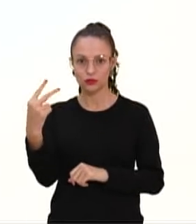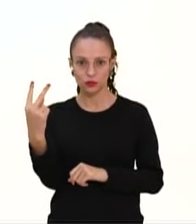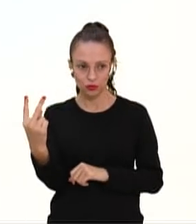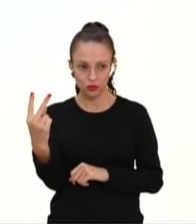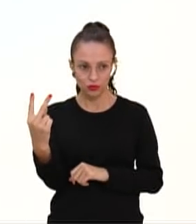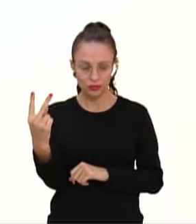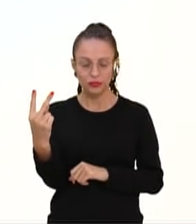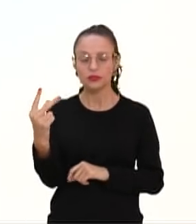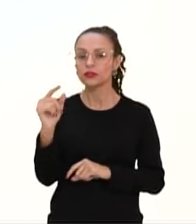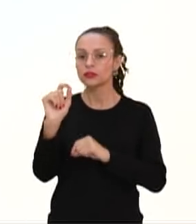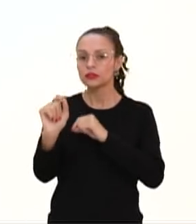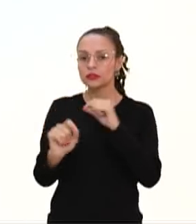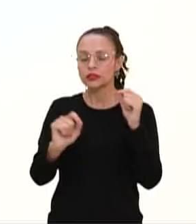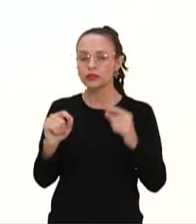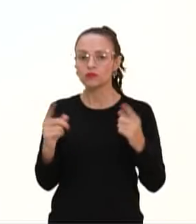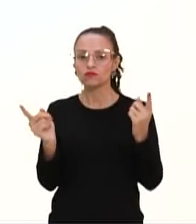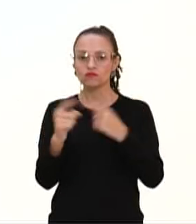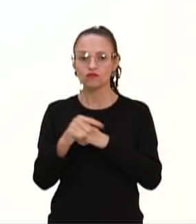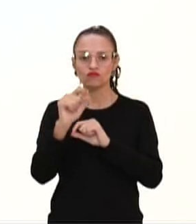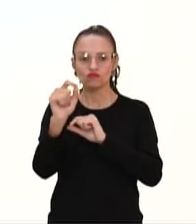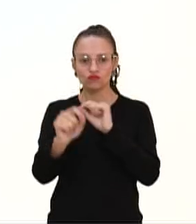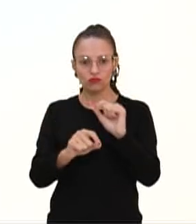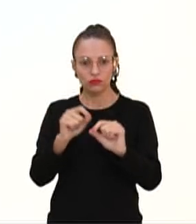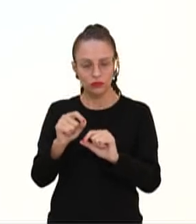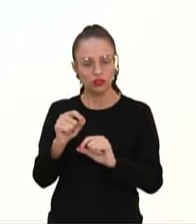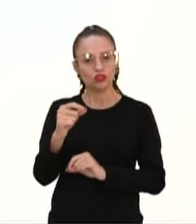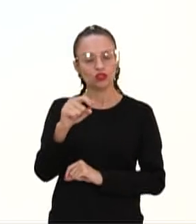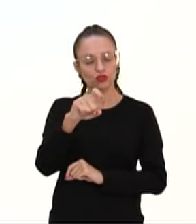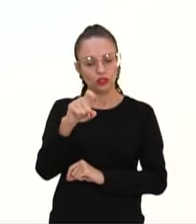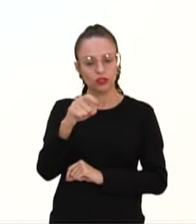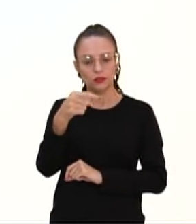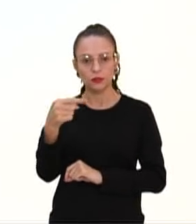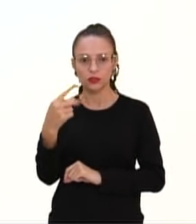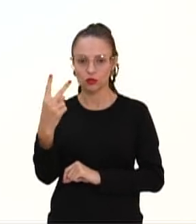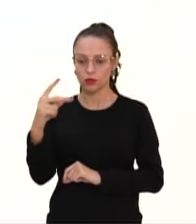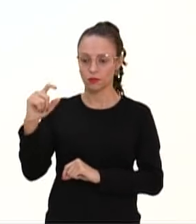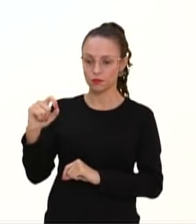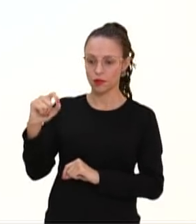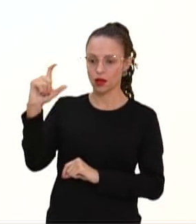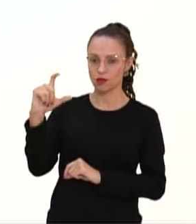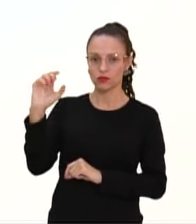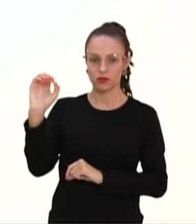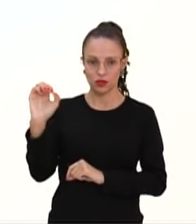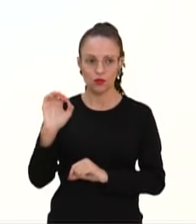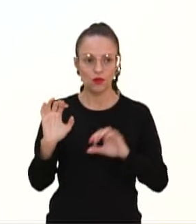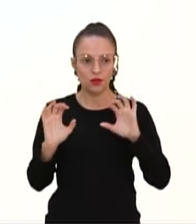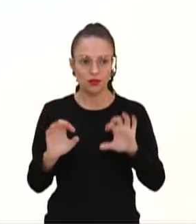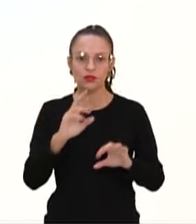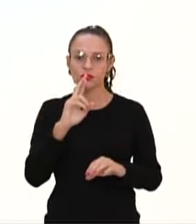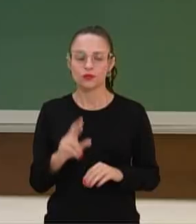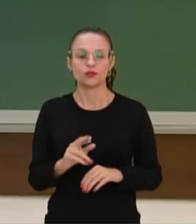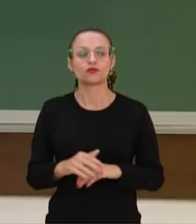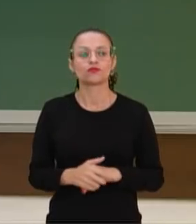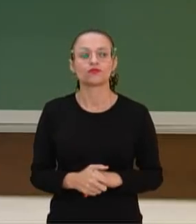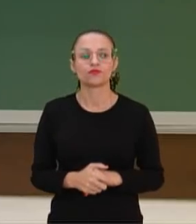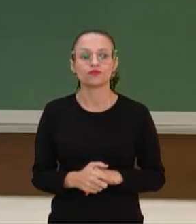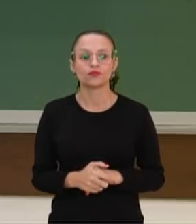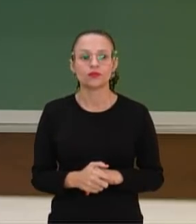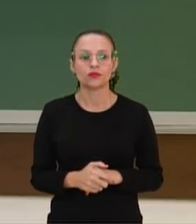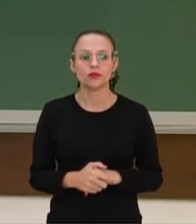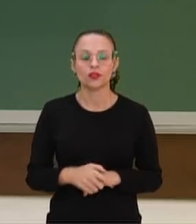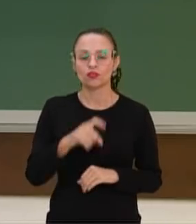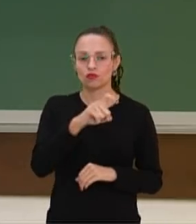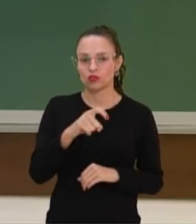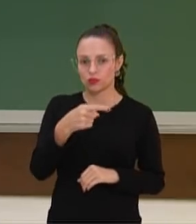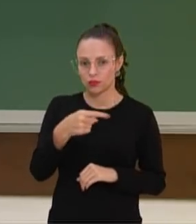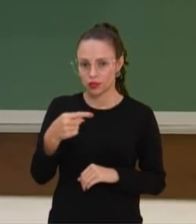Eu escrevo uma inequação dizendo que esse x menos 2 tem que ser maior que zero. E assim eu resolvo o exercício. Se eu